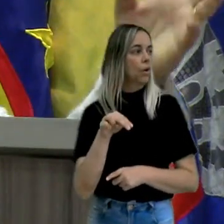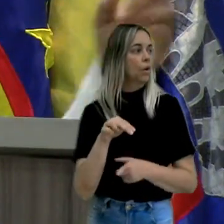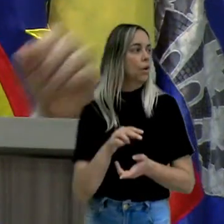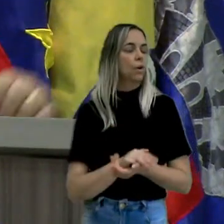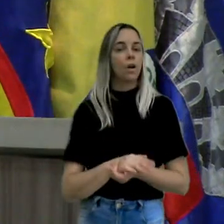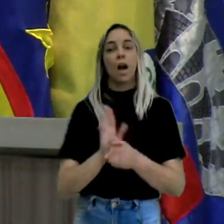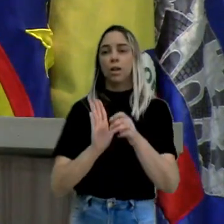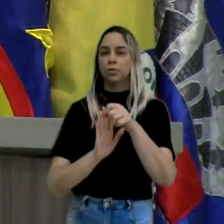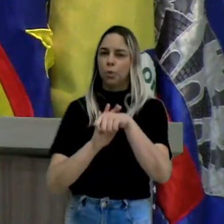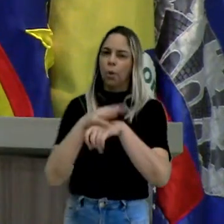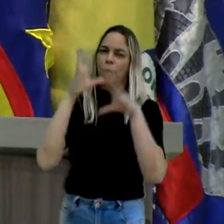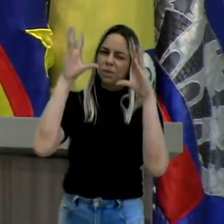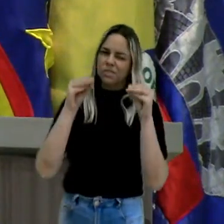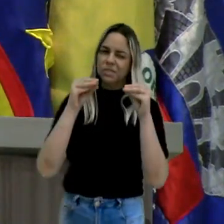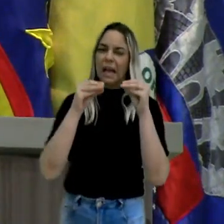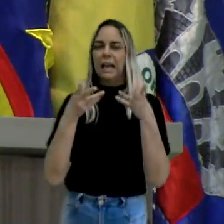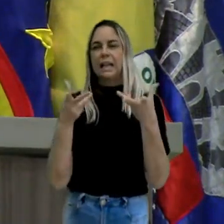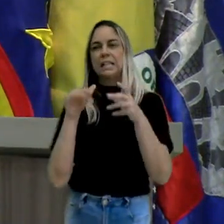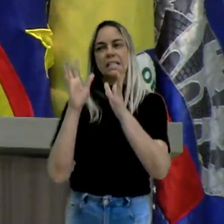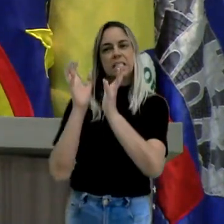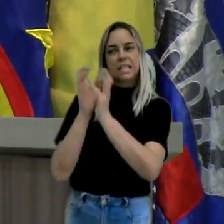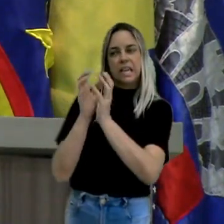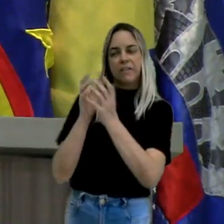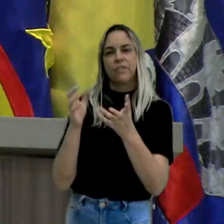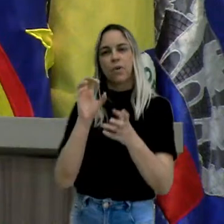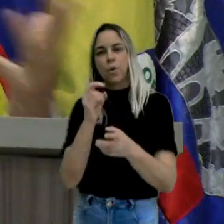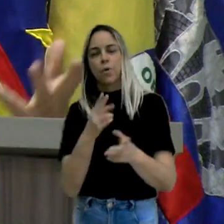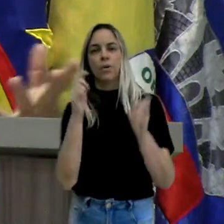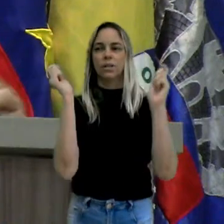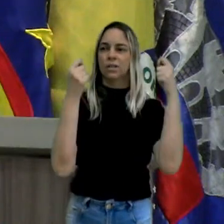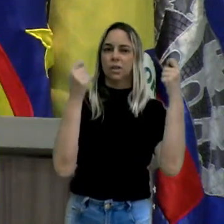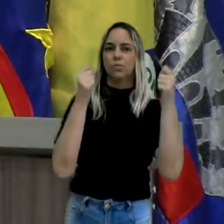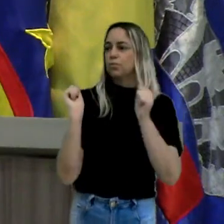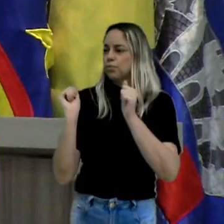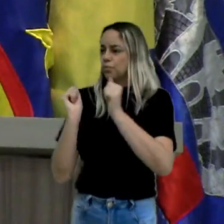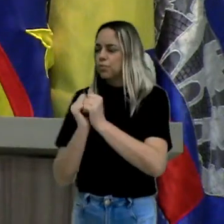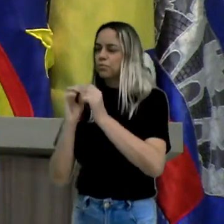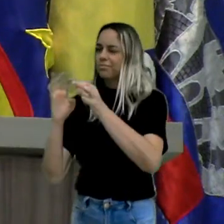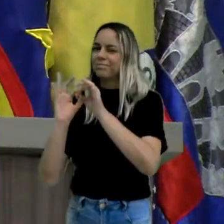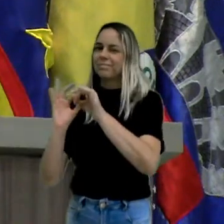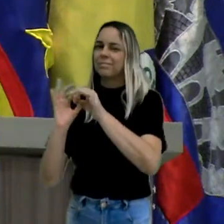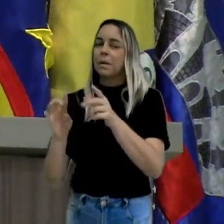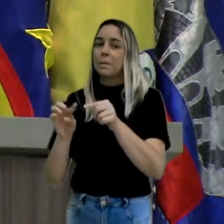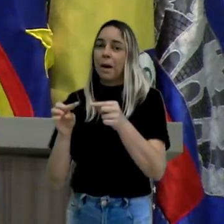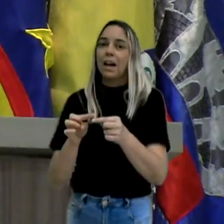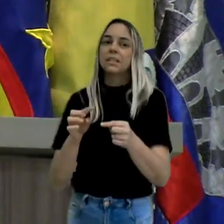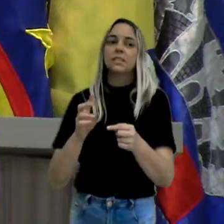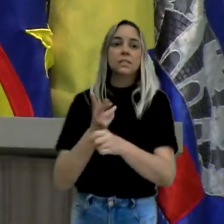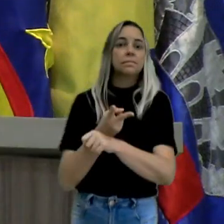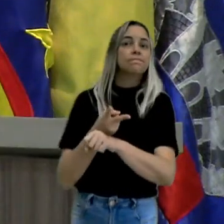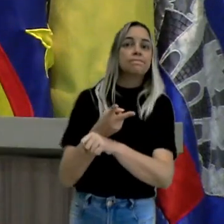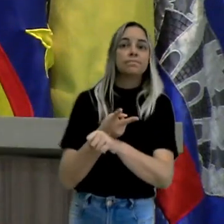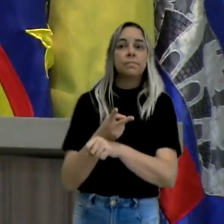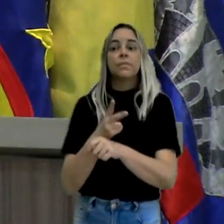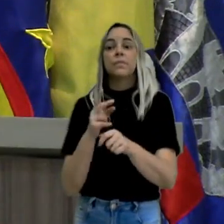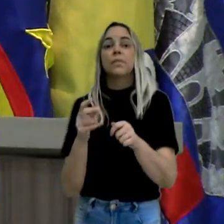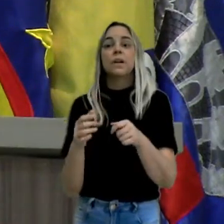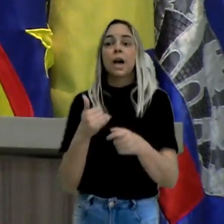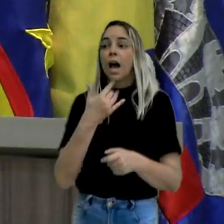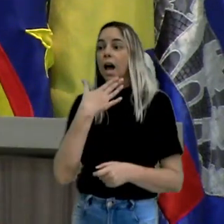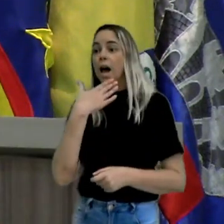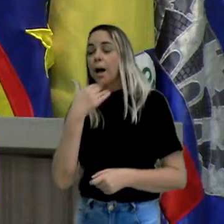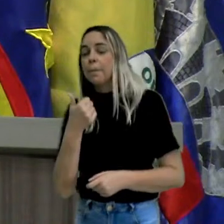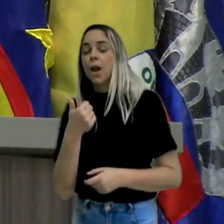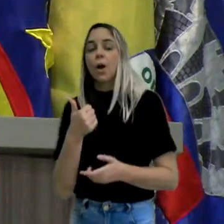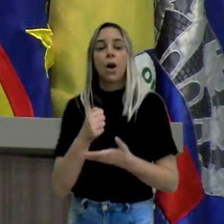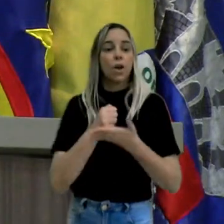à noite para Recife ou Caruaru. Então a gente é um conjunto de pessoas, mas que sempre procurando fazer o bem sem olhar